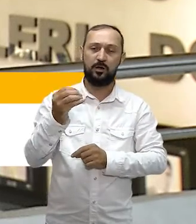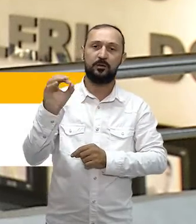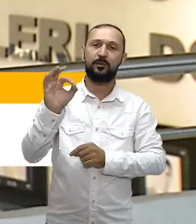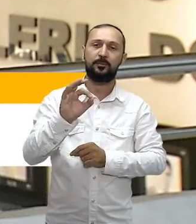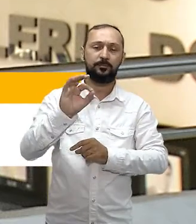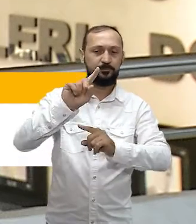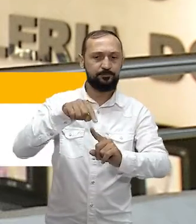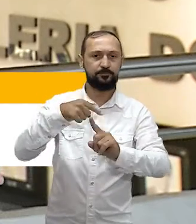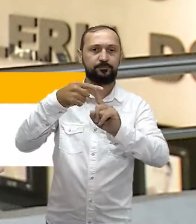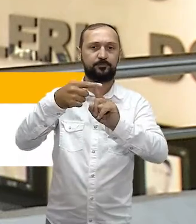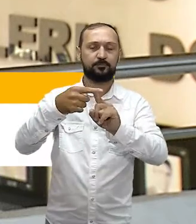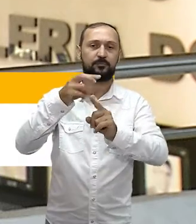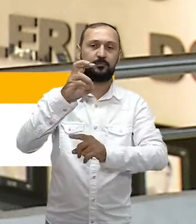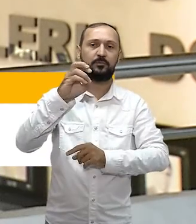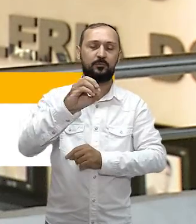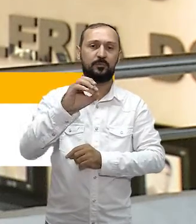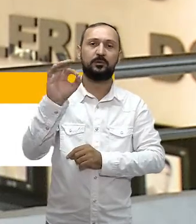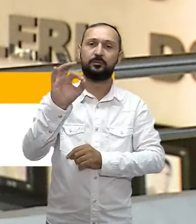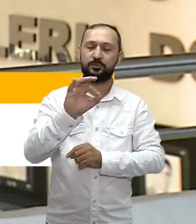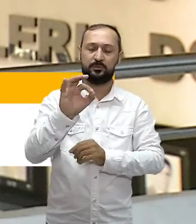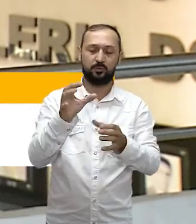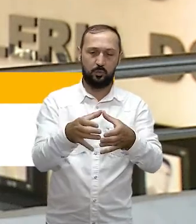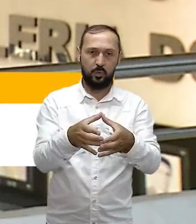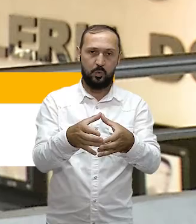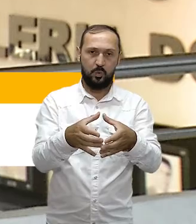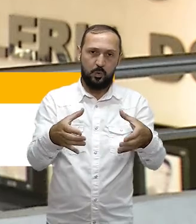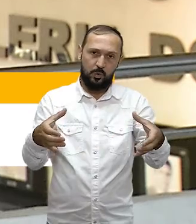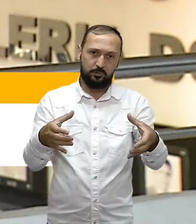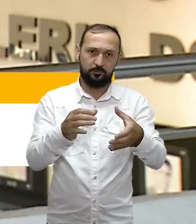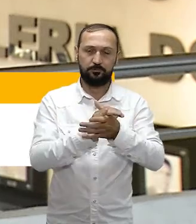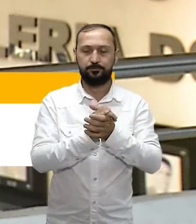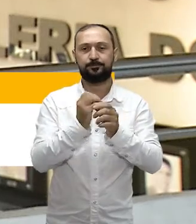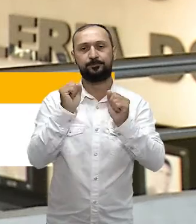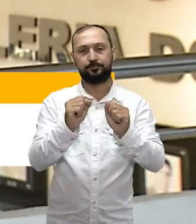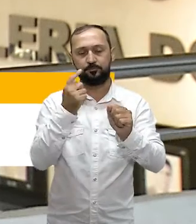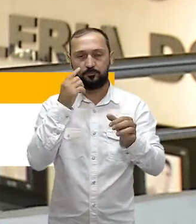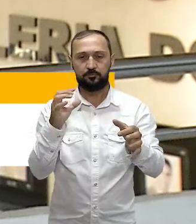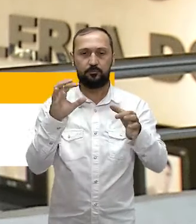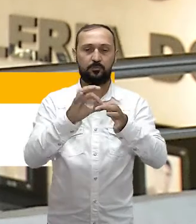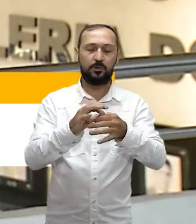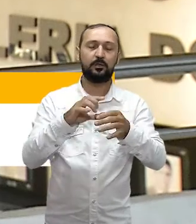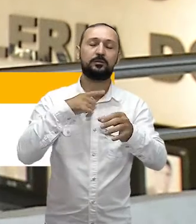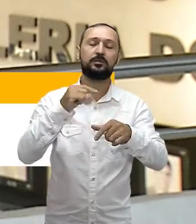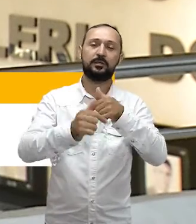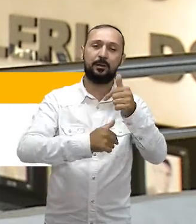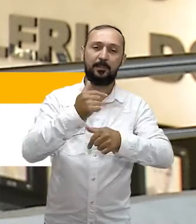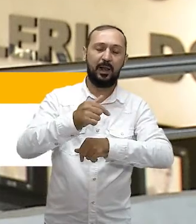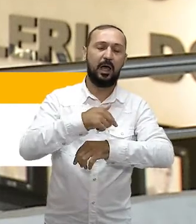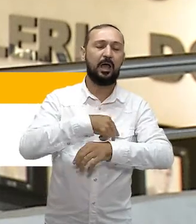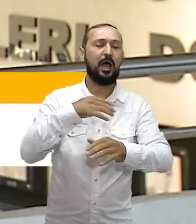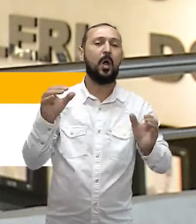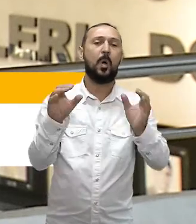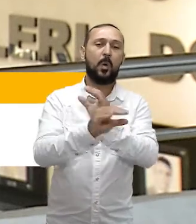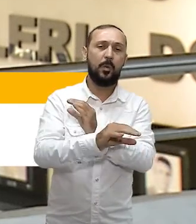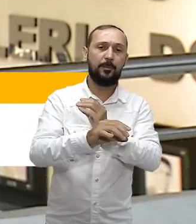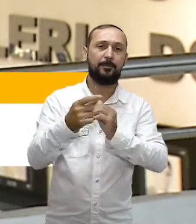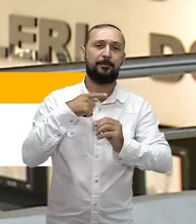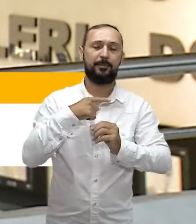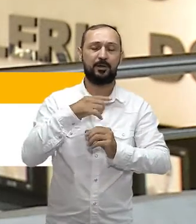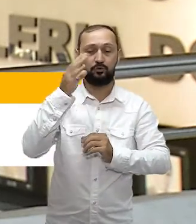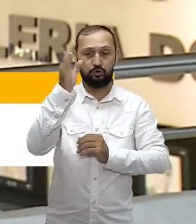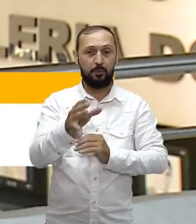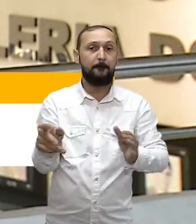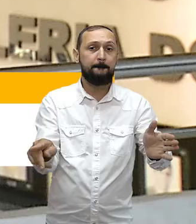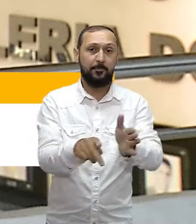de vagas de quarenta por cento para cinquenta por cento do quadro que poderão unir o regime de tempo integral